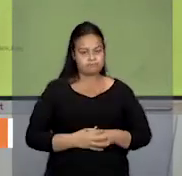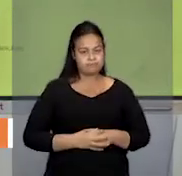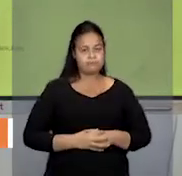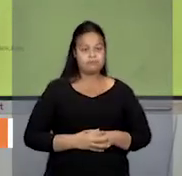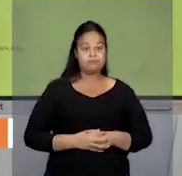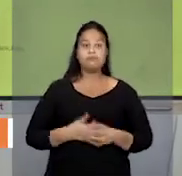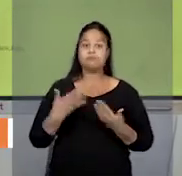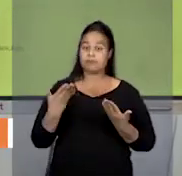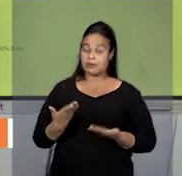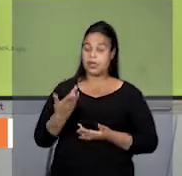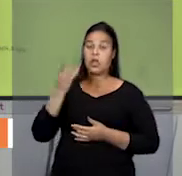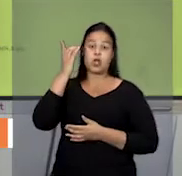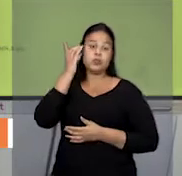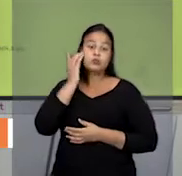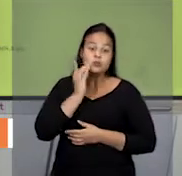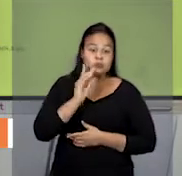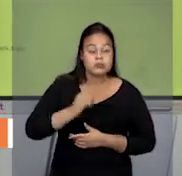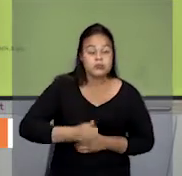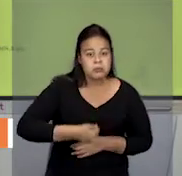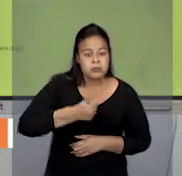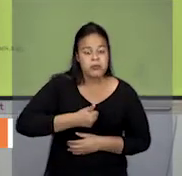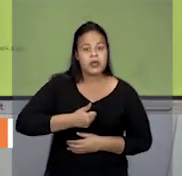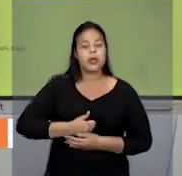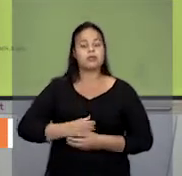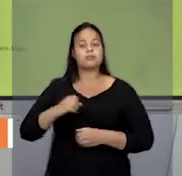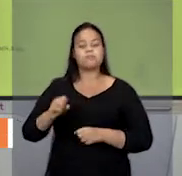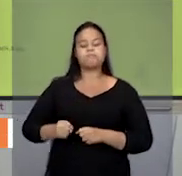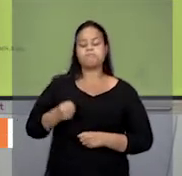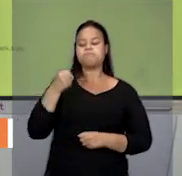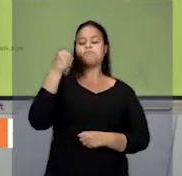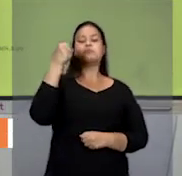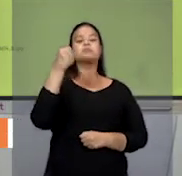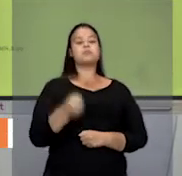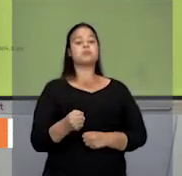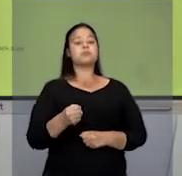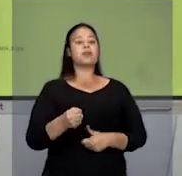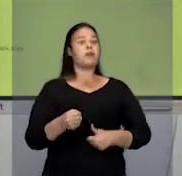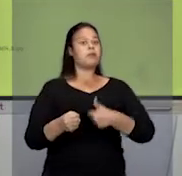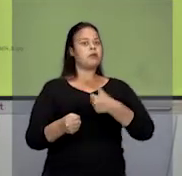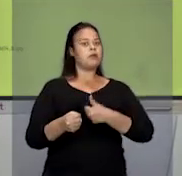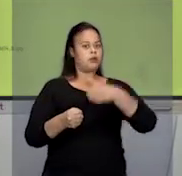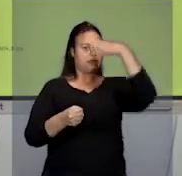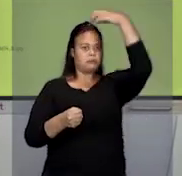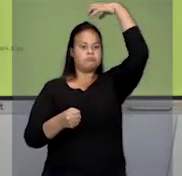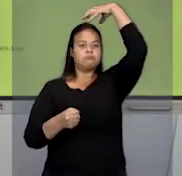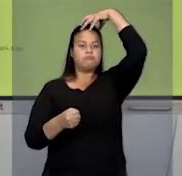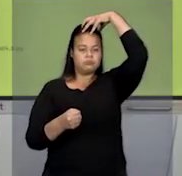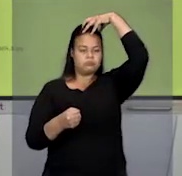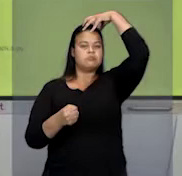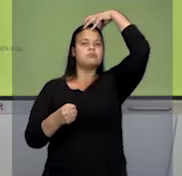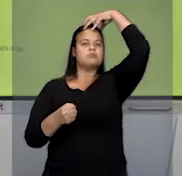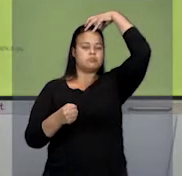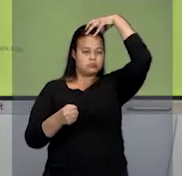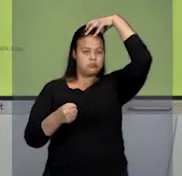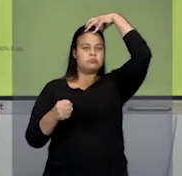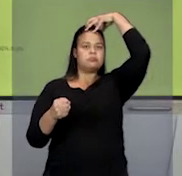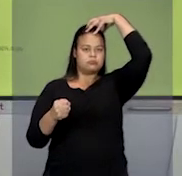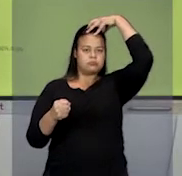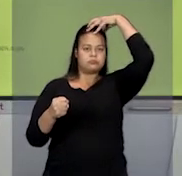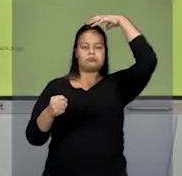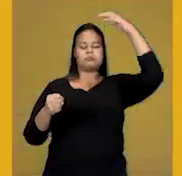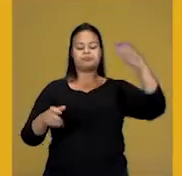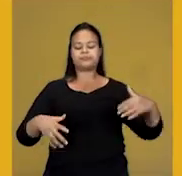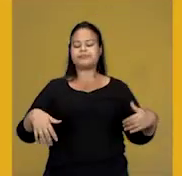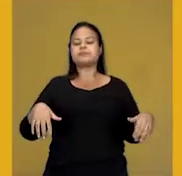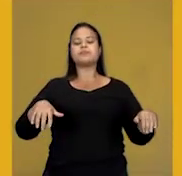Então, Dom Pedro I assume o poder, ele é o primeiro imperador do Brasil, e aí ele foi